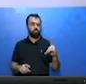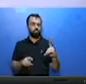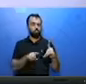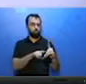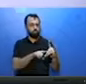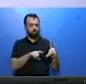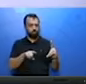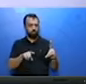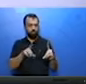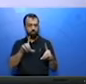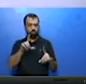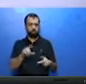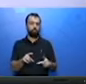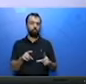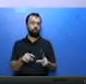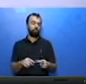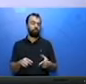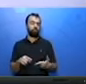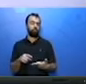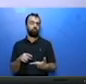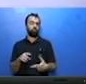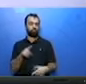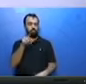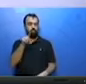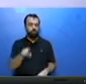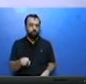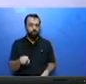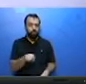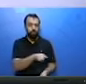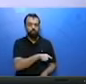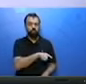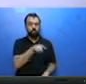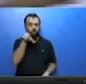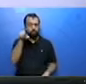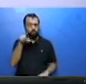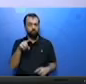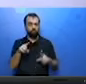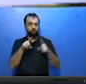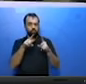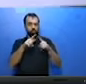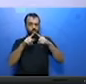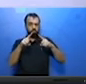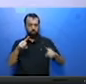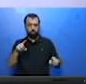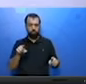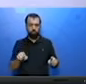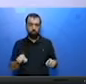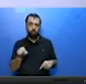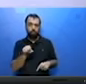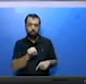retângulo. Eu sei que esse ângulo aqui é 90 graus, porque é o eixo de coordenadas cartesianas.